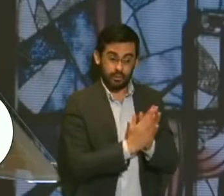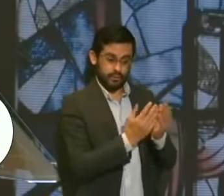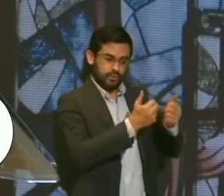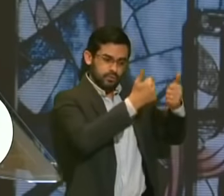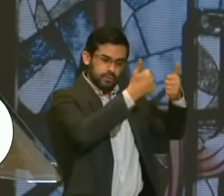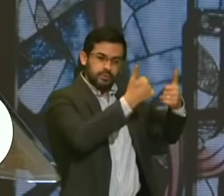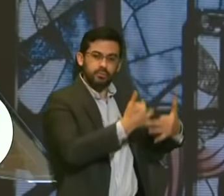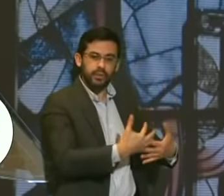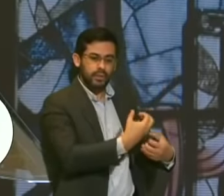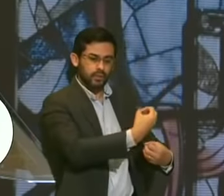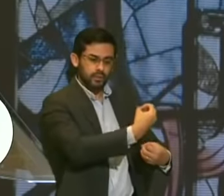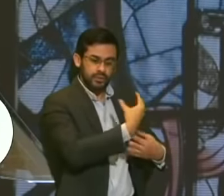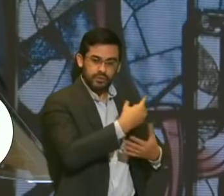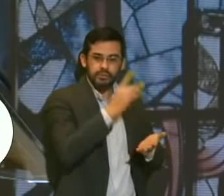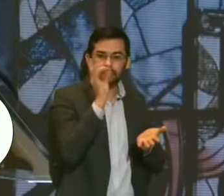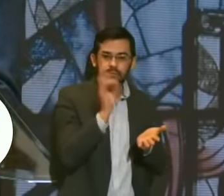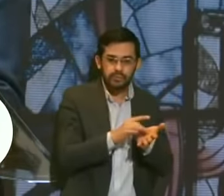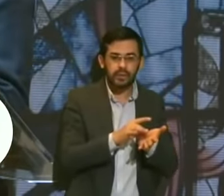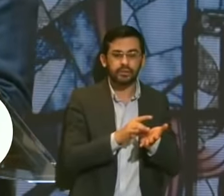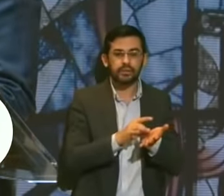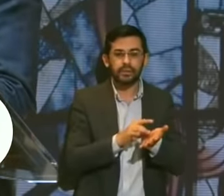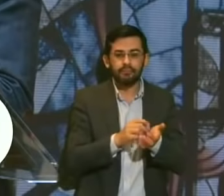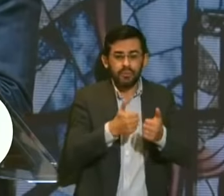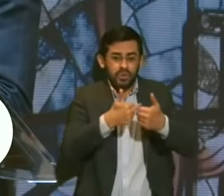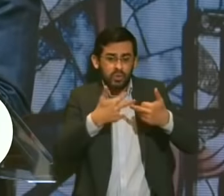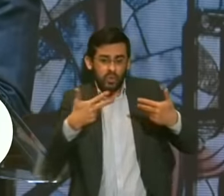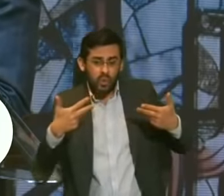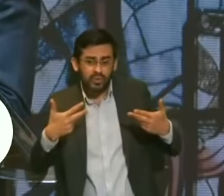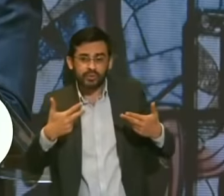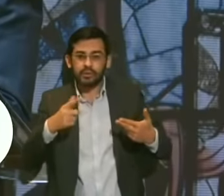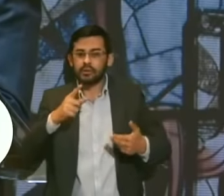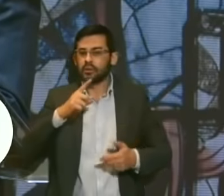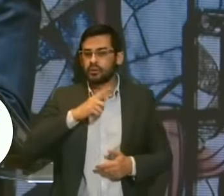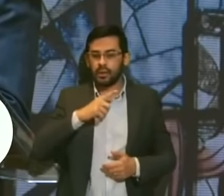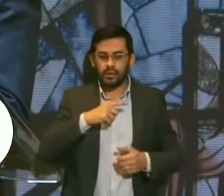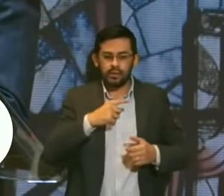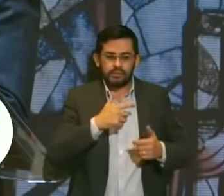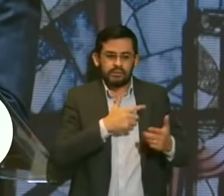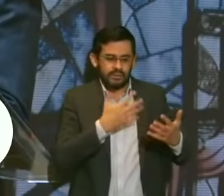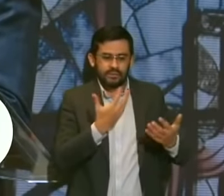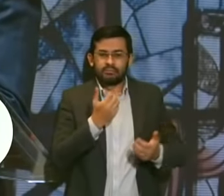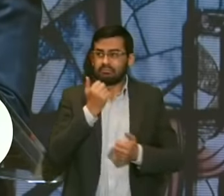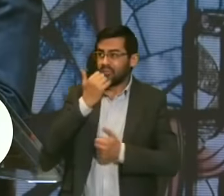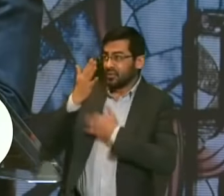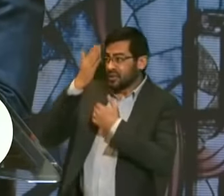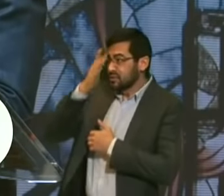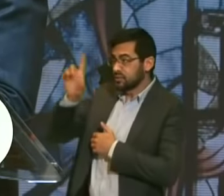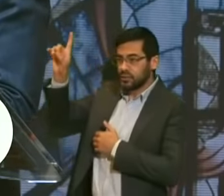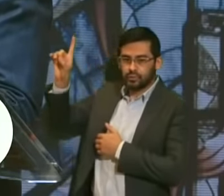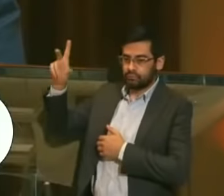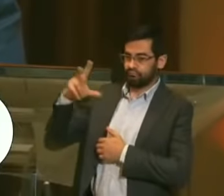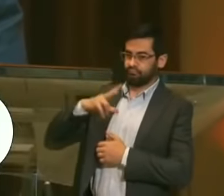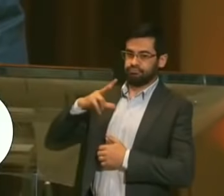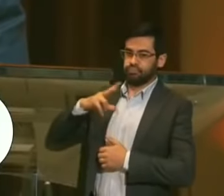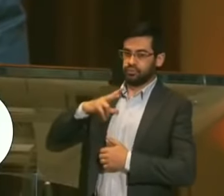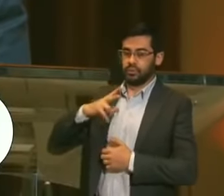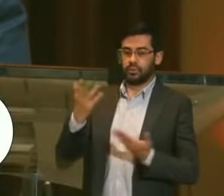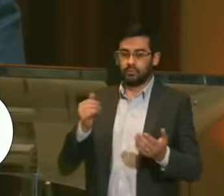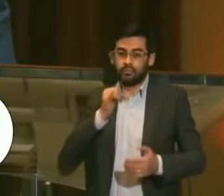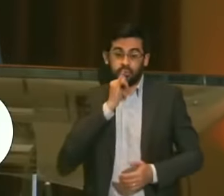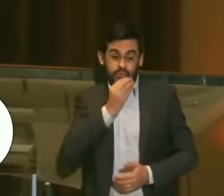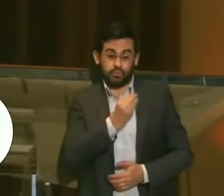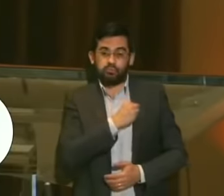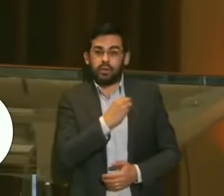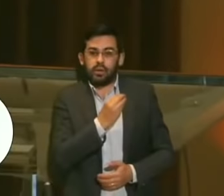muito claro que é alguma coisa que você tem para resolver exclusivamente com Deus. Esses são os pecados